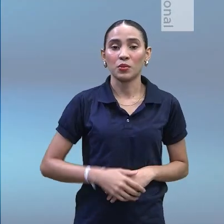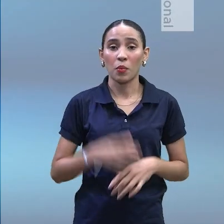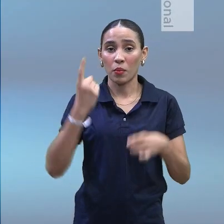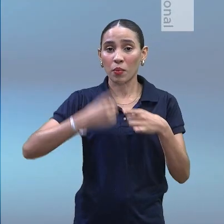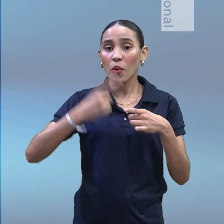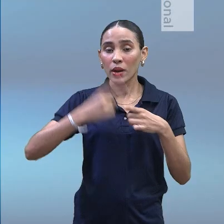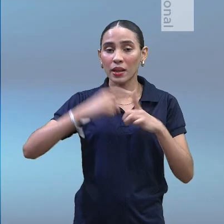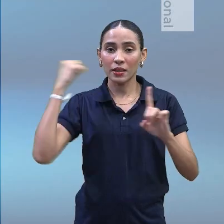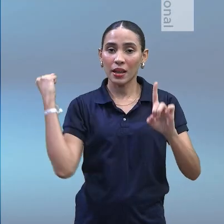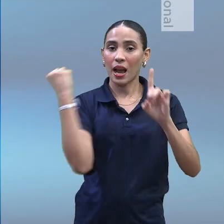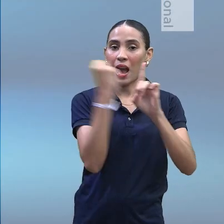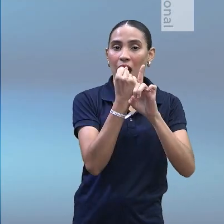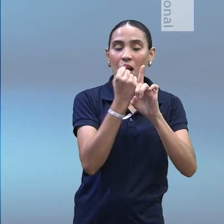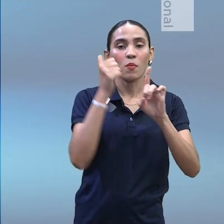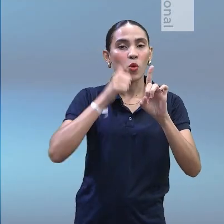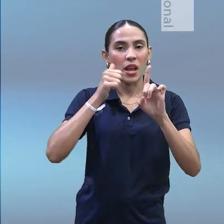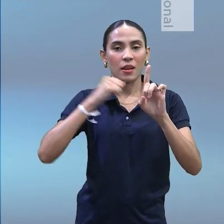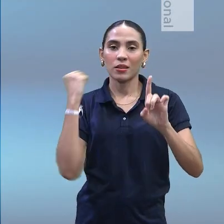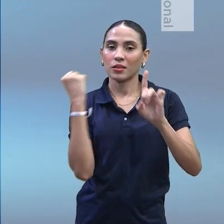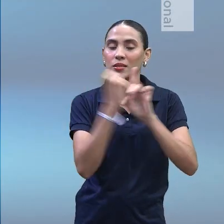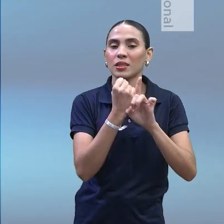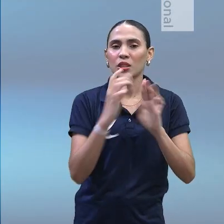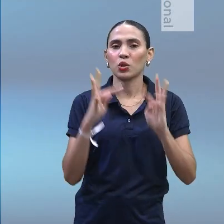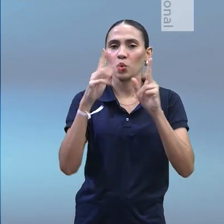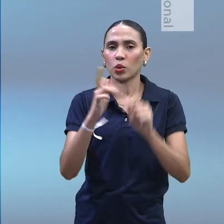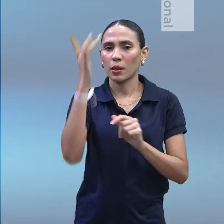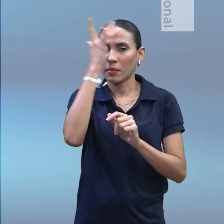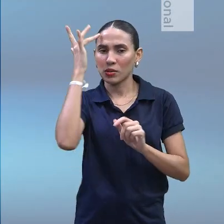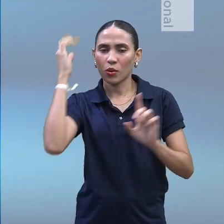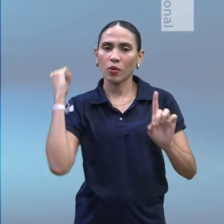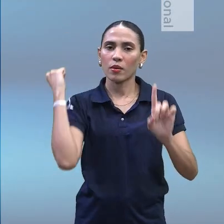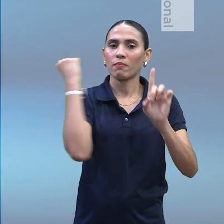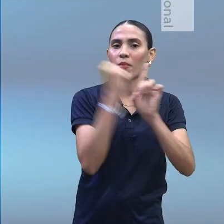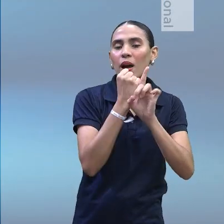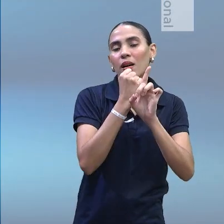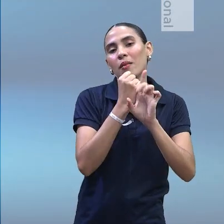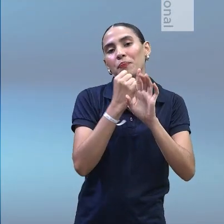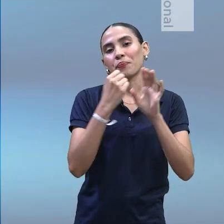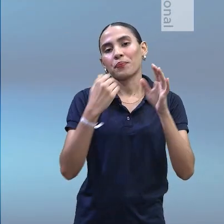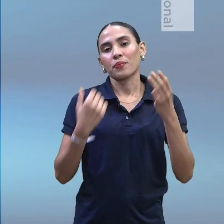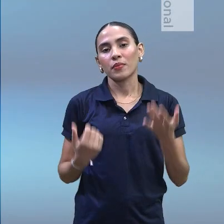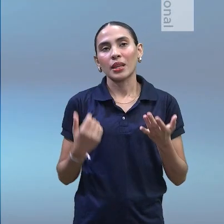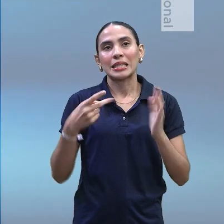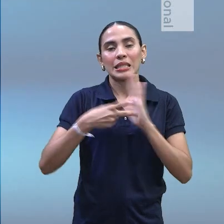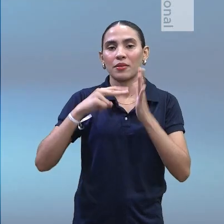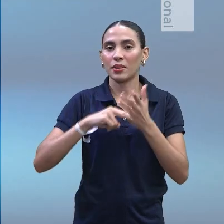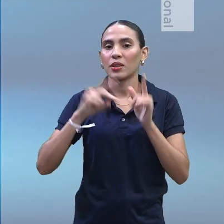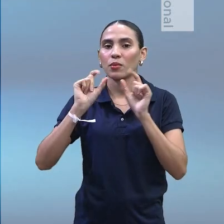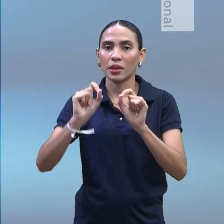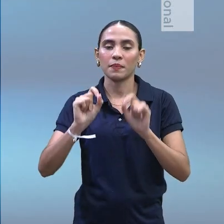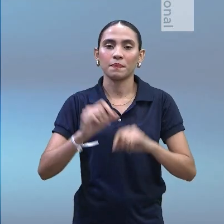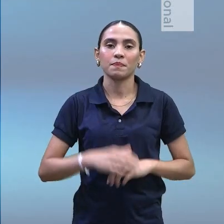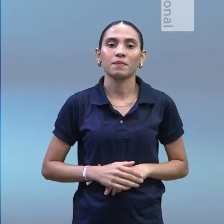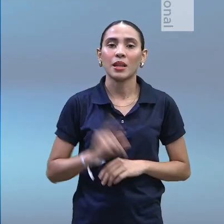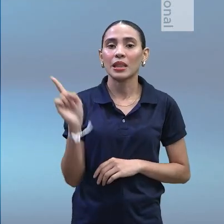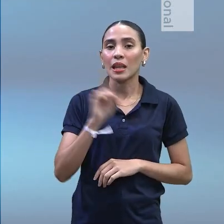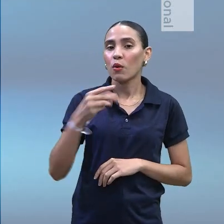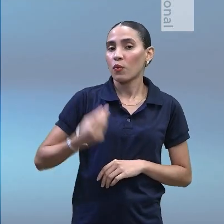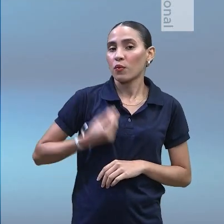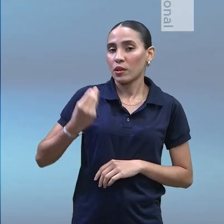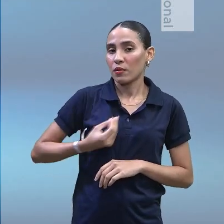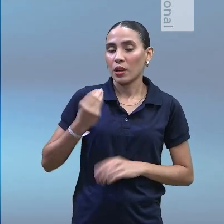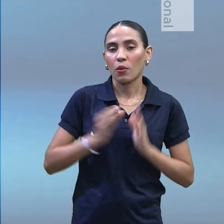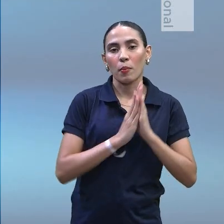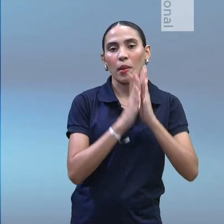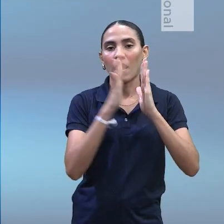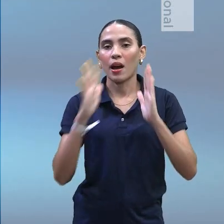ela foi assassinada. E toda pessoa que é assassinada, ela, quer dizer, não viveu o que tinha que